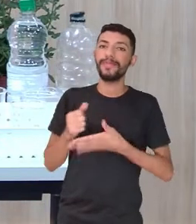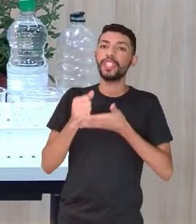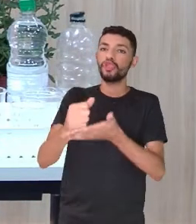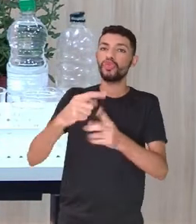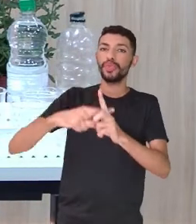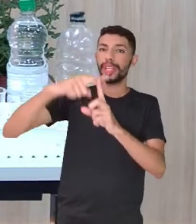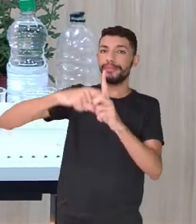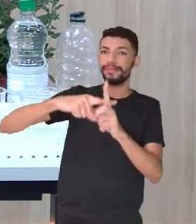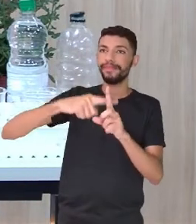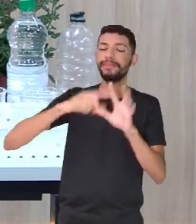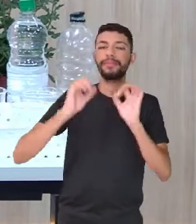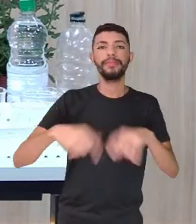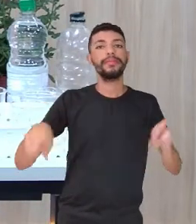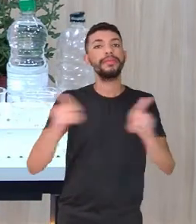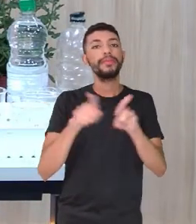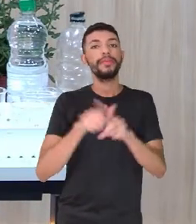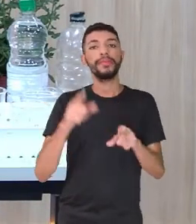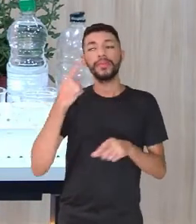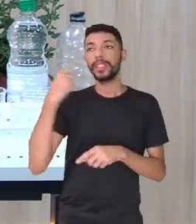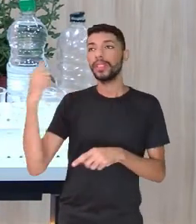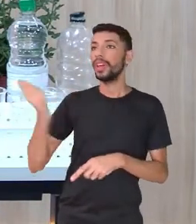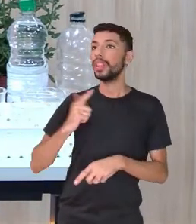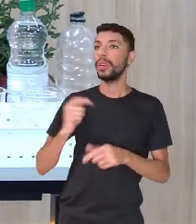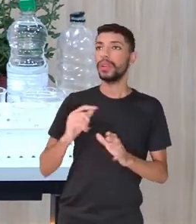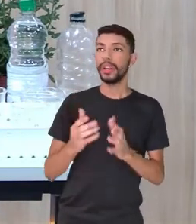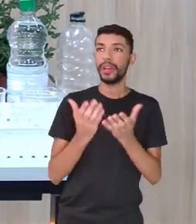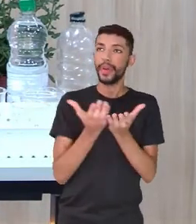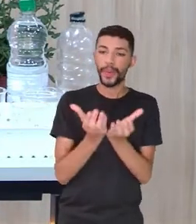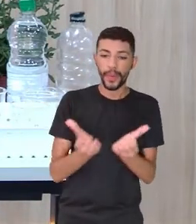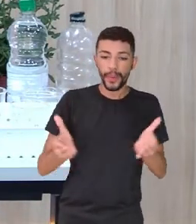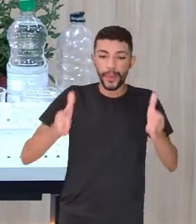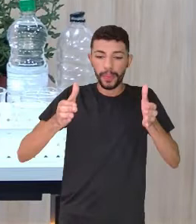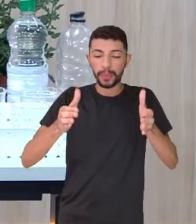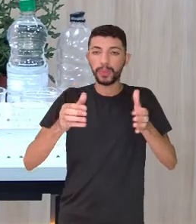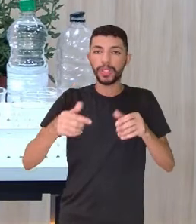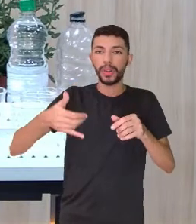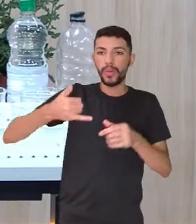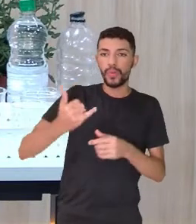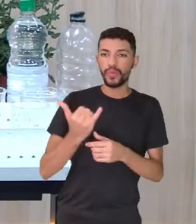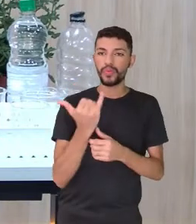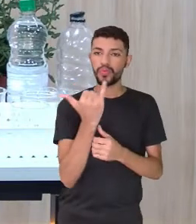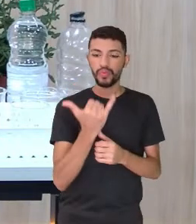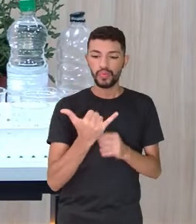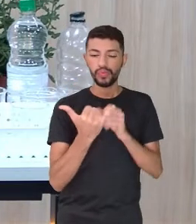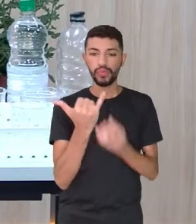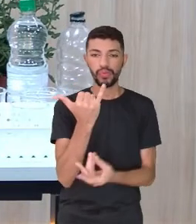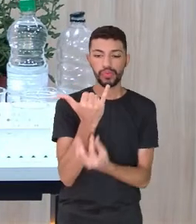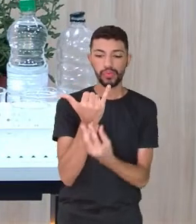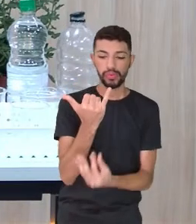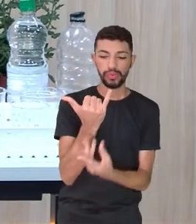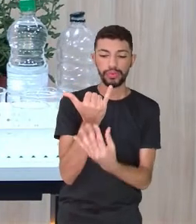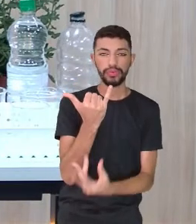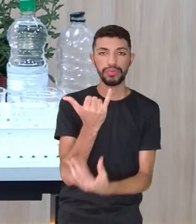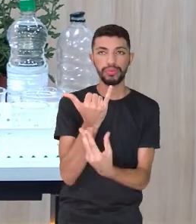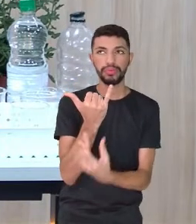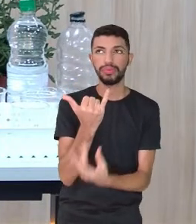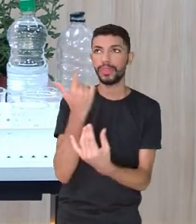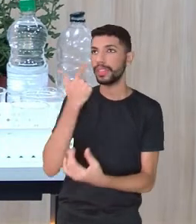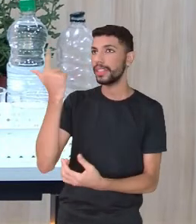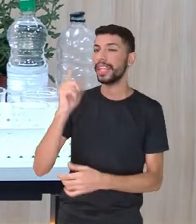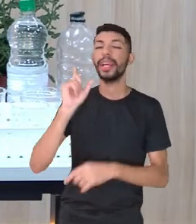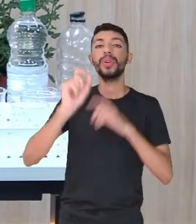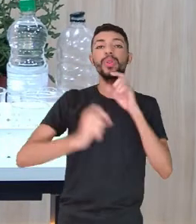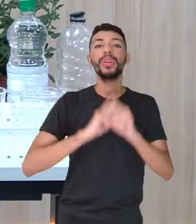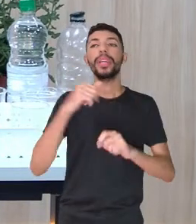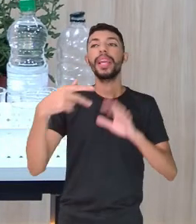trouxe uma panela, que à medida que ela vai sendo aquecida, né, veja que à medida que a gente coloca na chaleira,